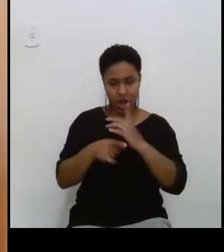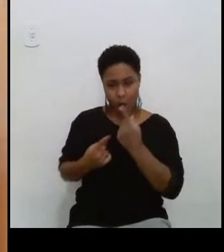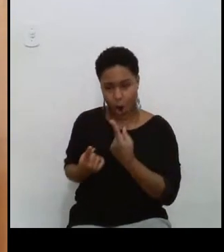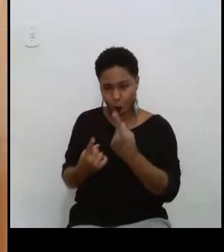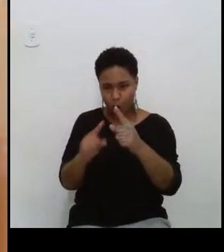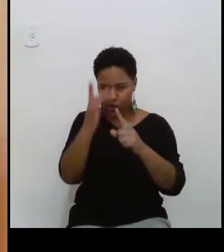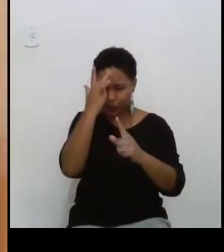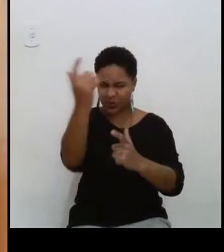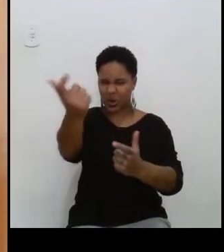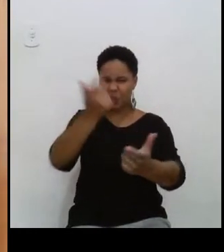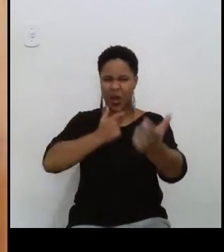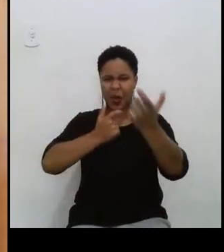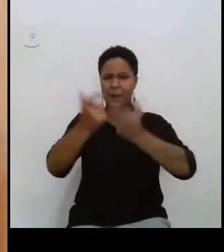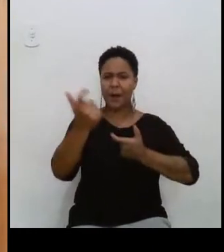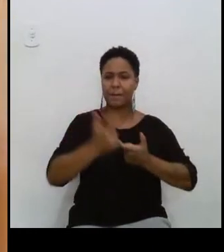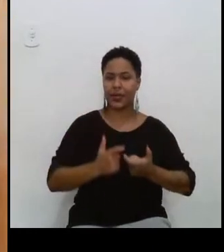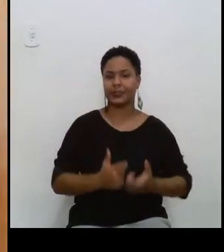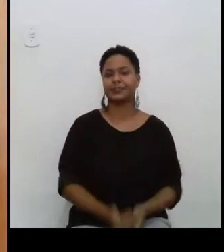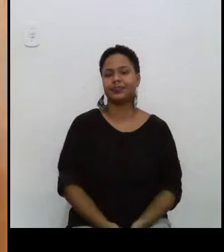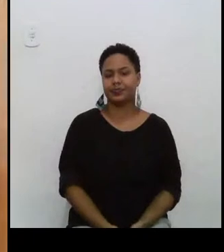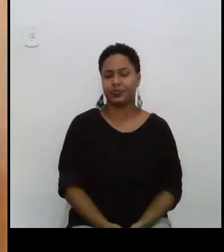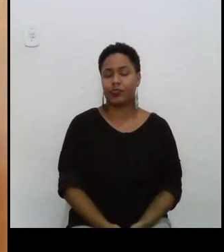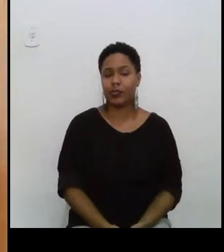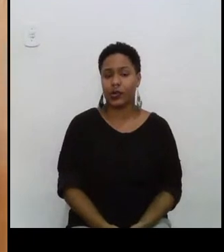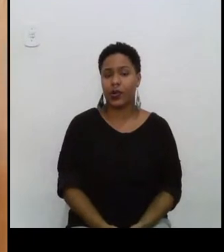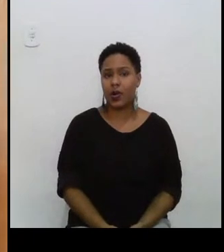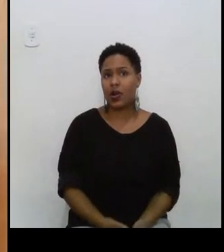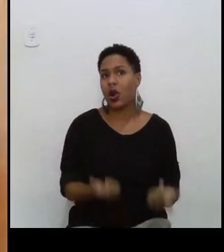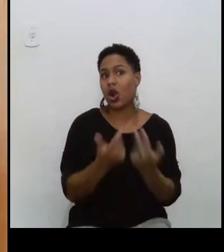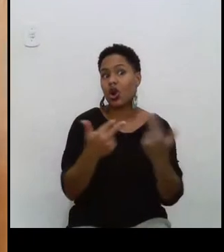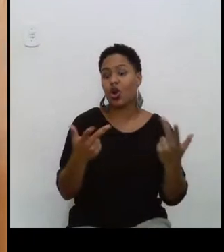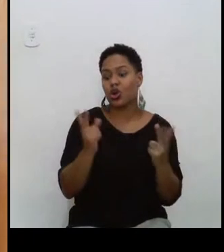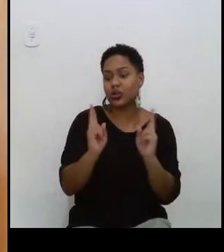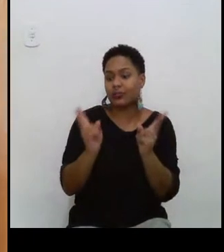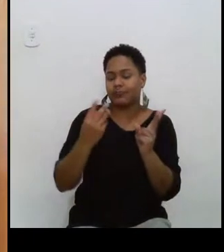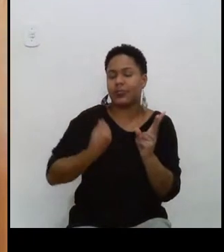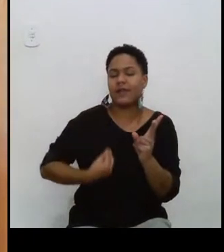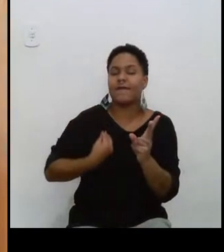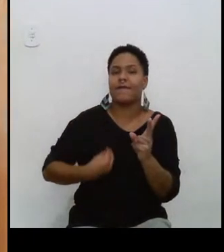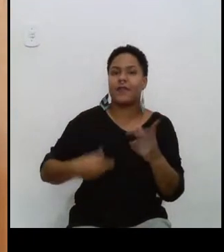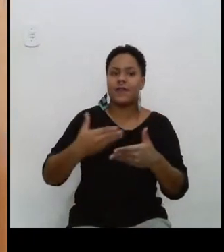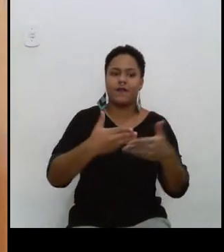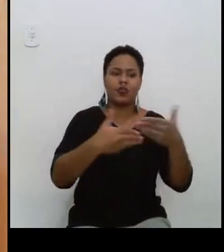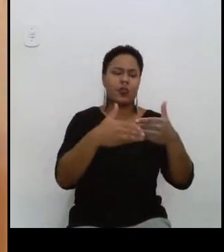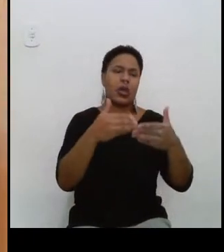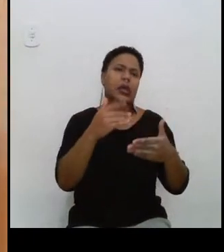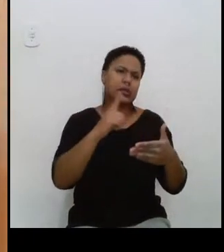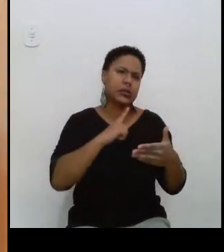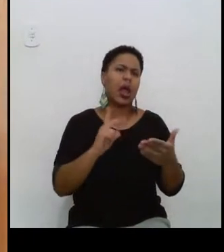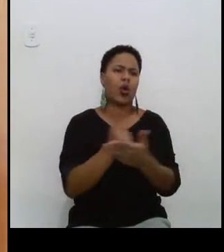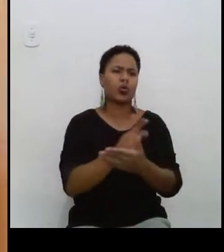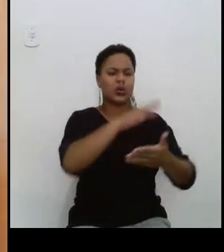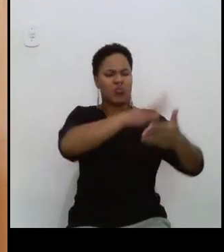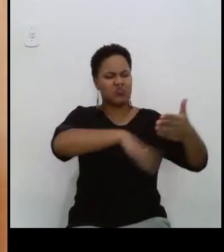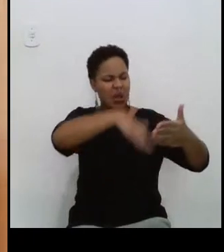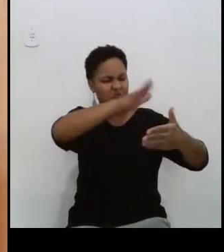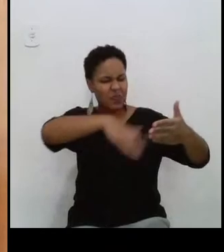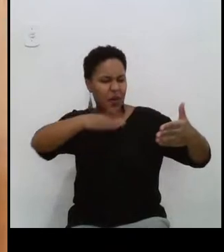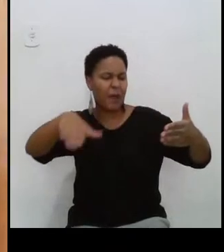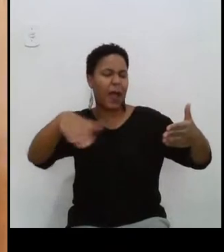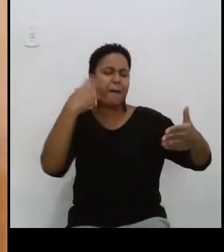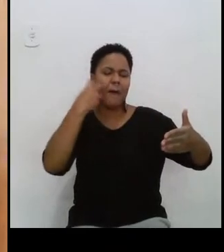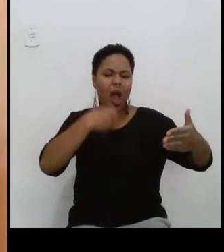viva a agulha e vou nesse muro agora opositor na Radial e de lá na outra intervenciones não não